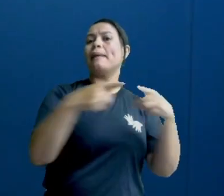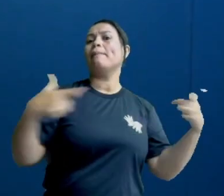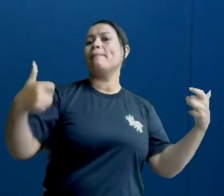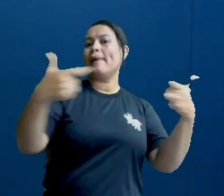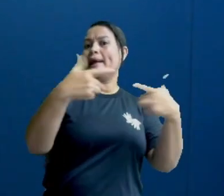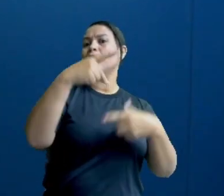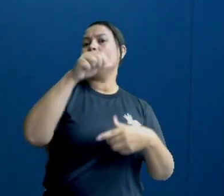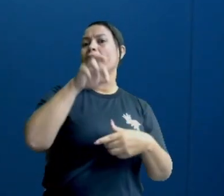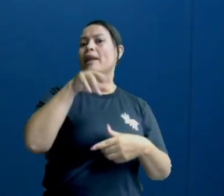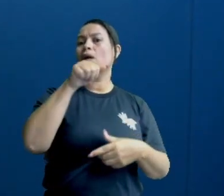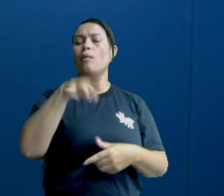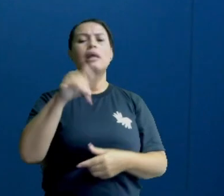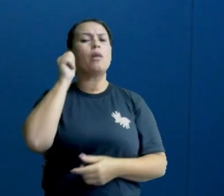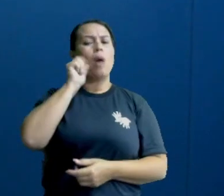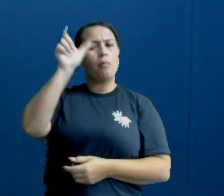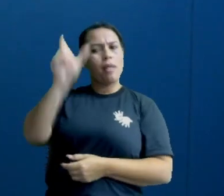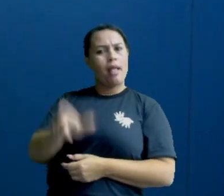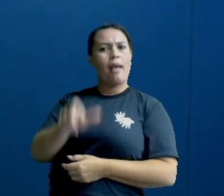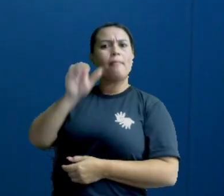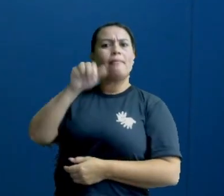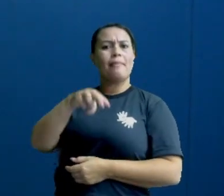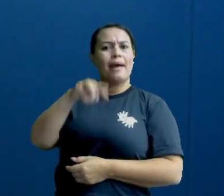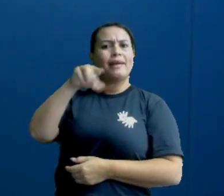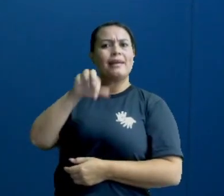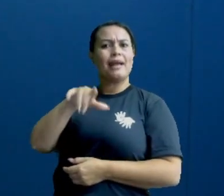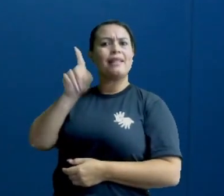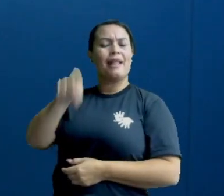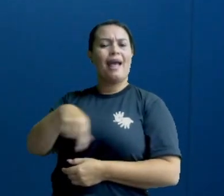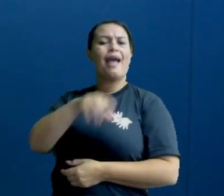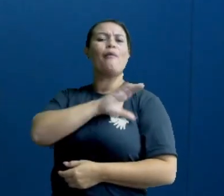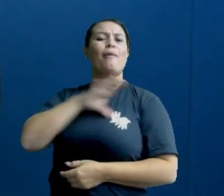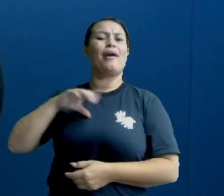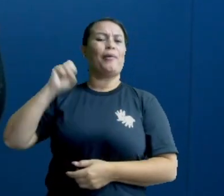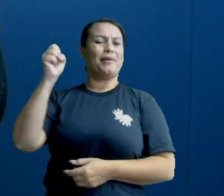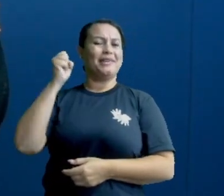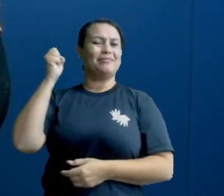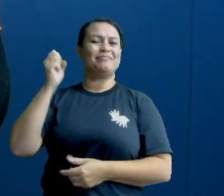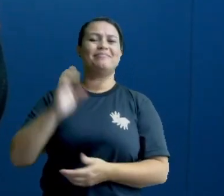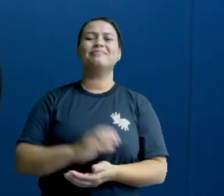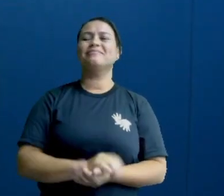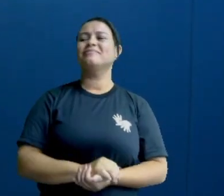tá? Então, Mariana Malha é uma heroína da nossa cidade.